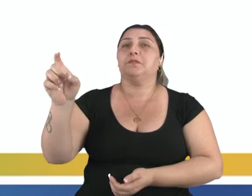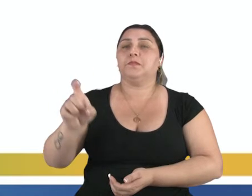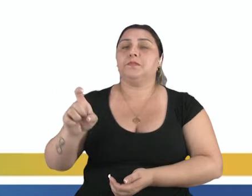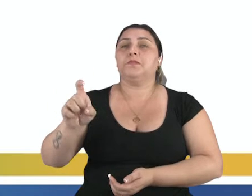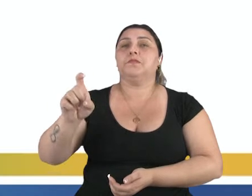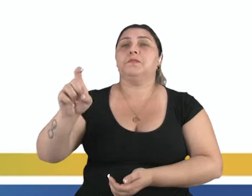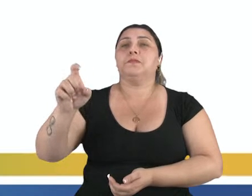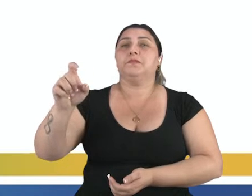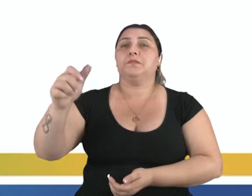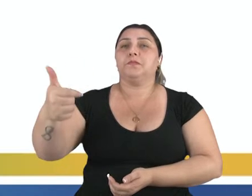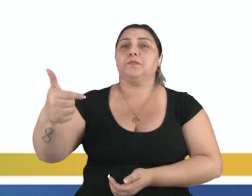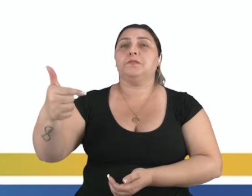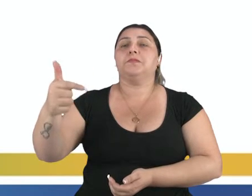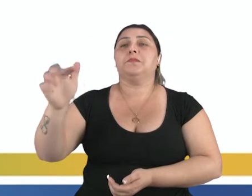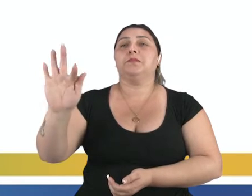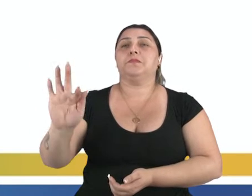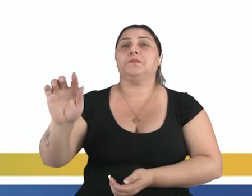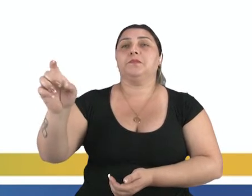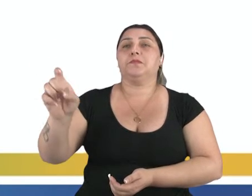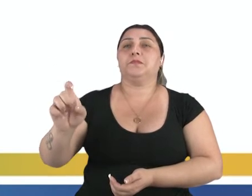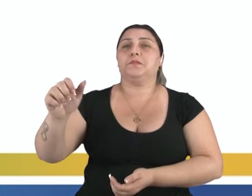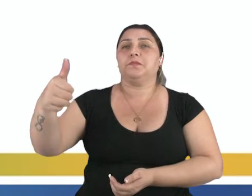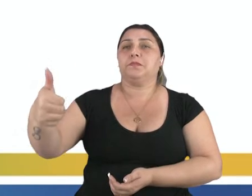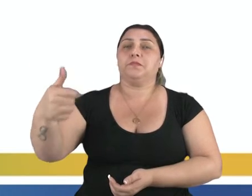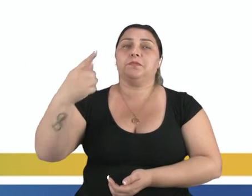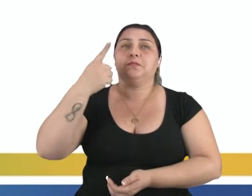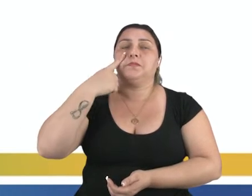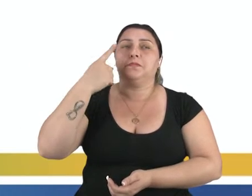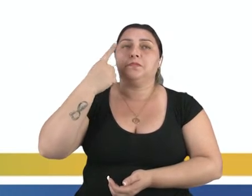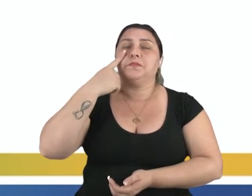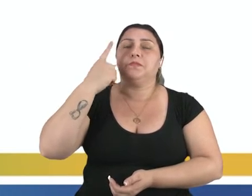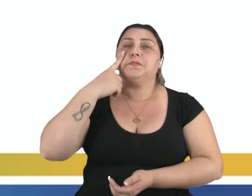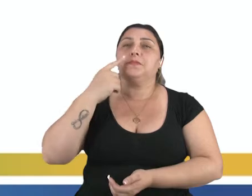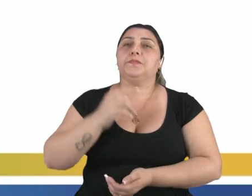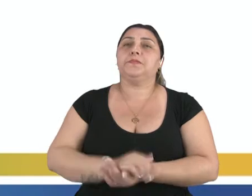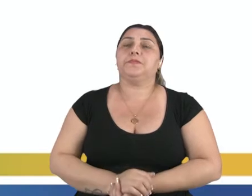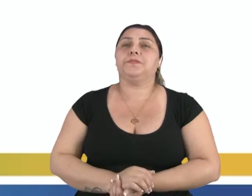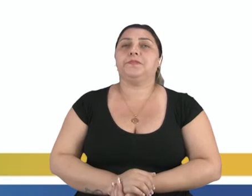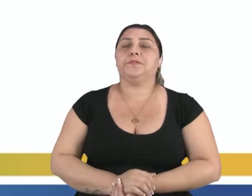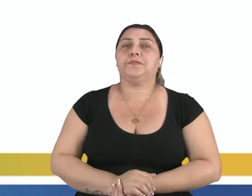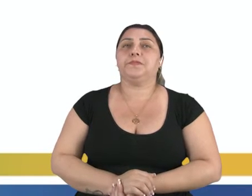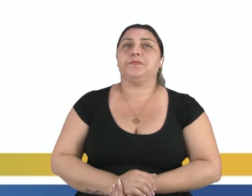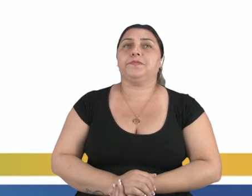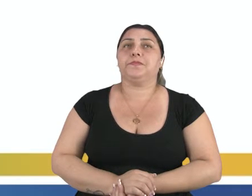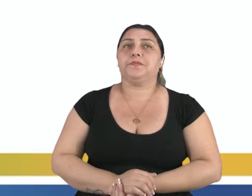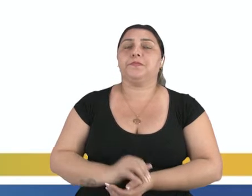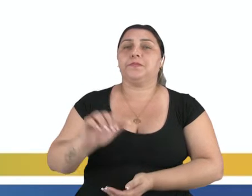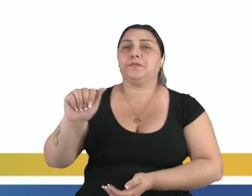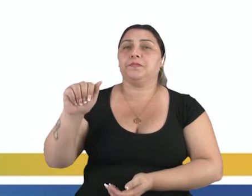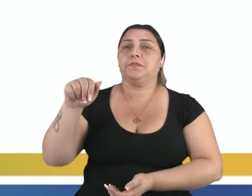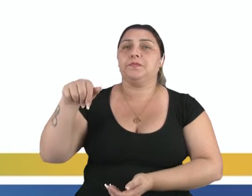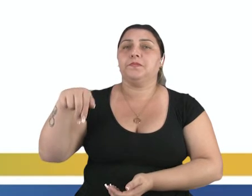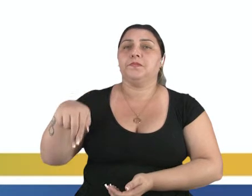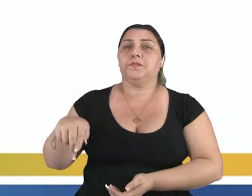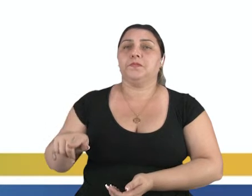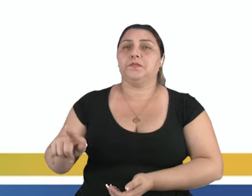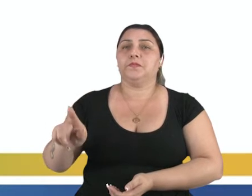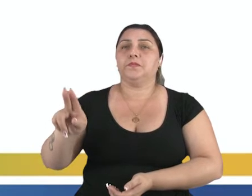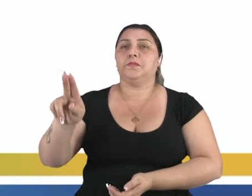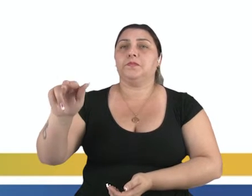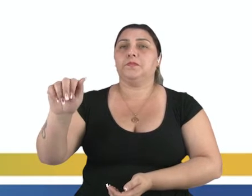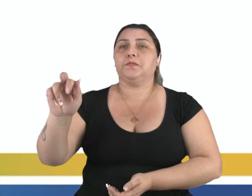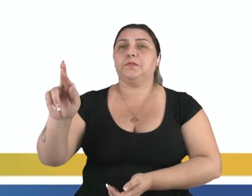observa o coeficiente angular, você vê a representação geométrica, certo? Da